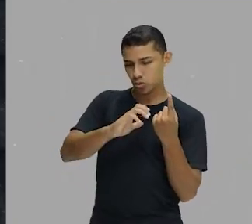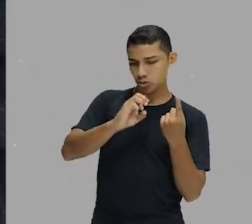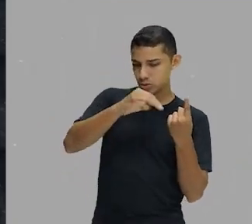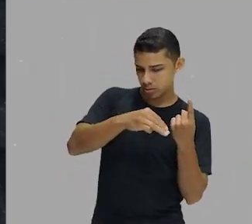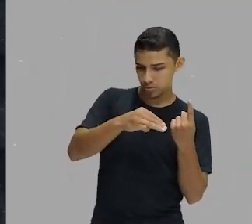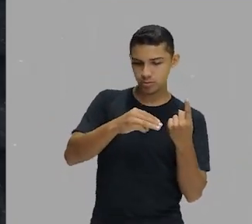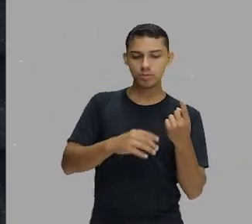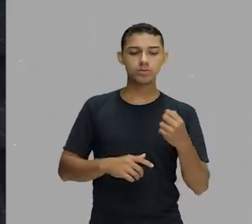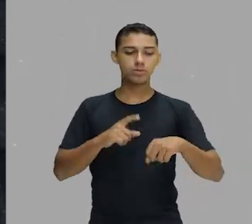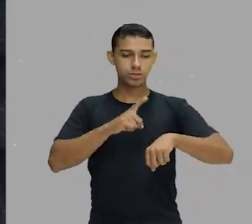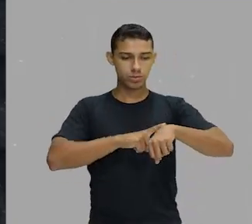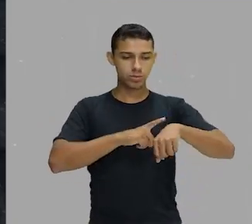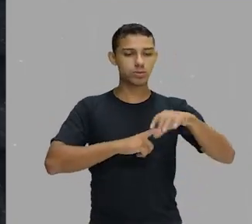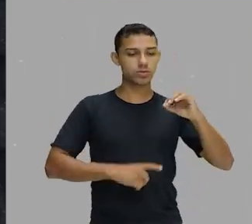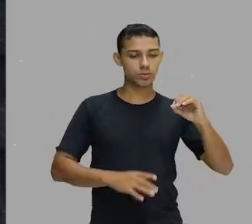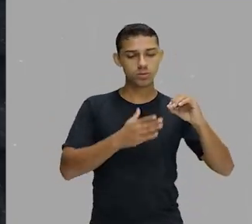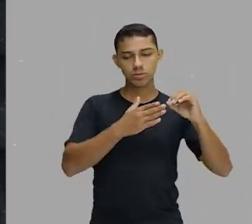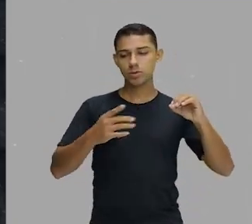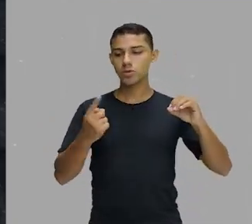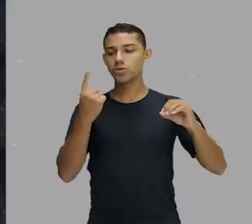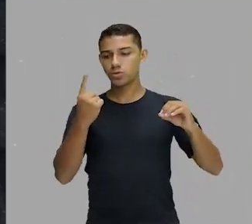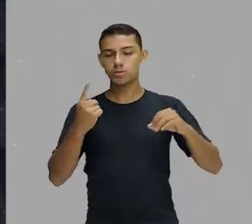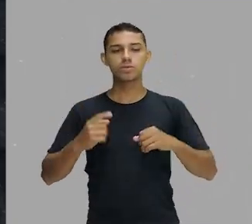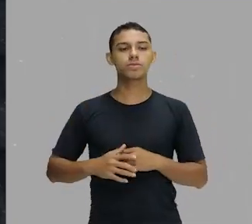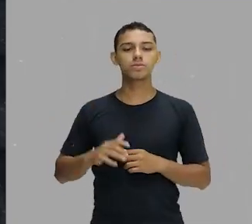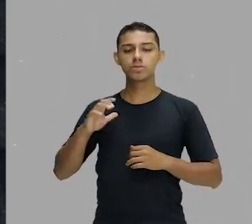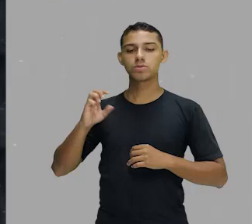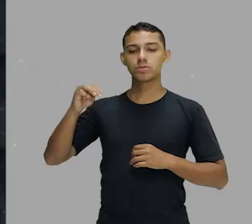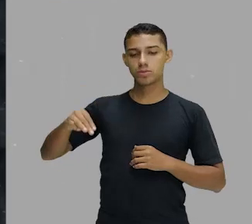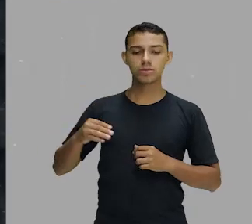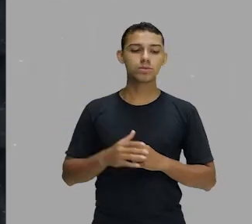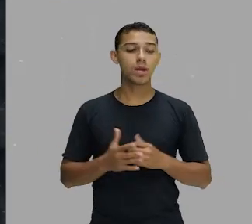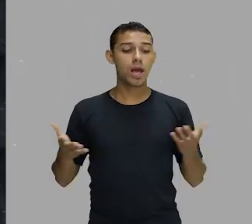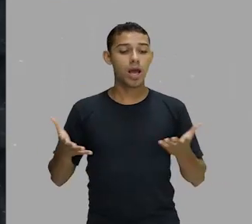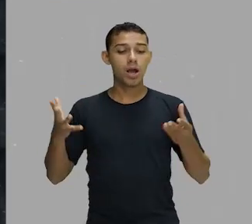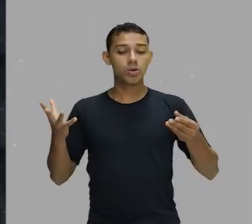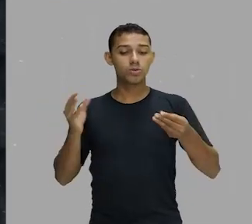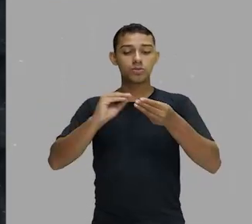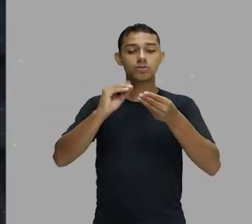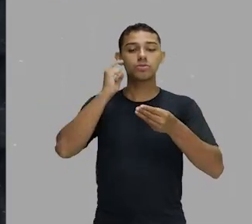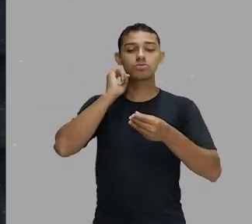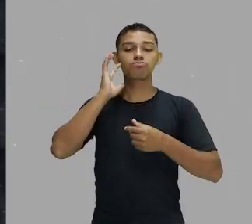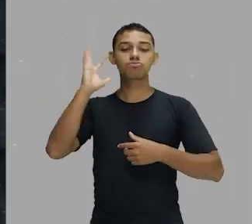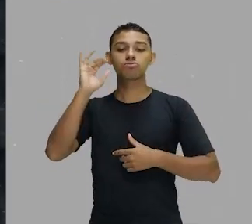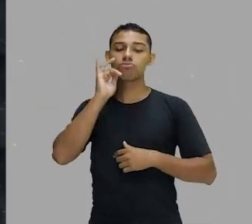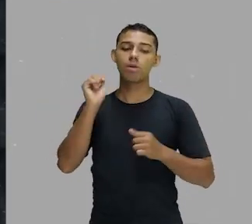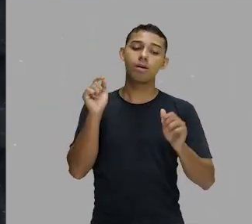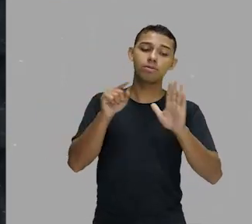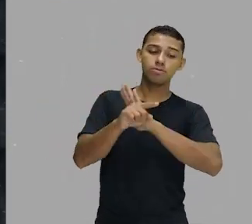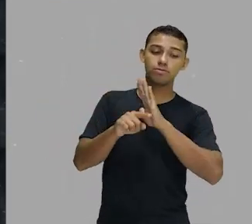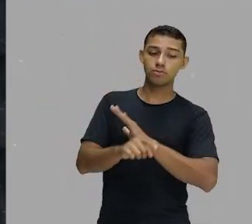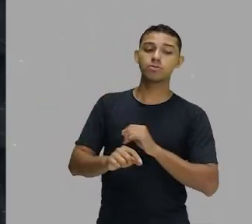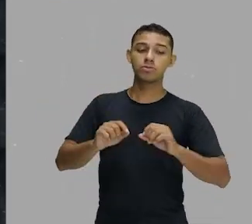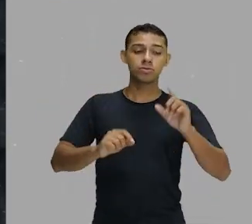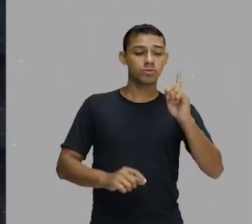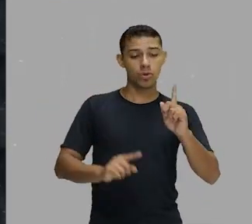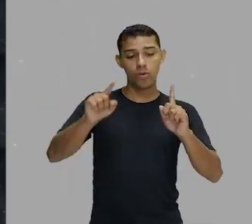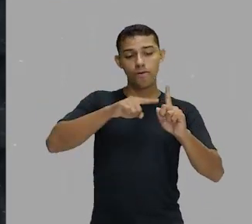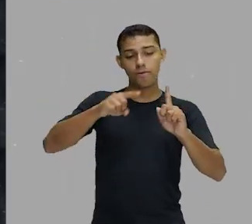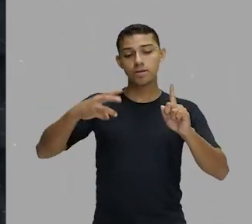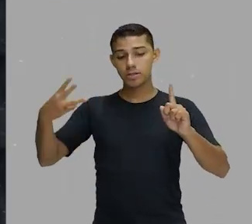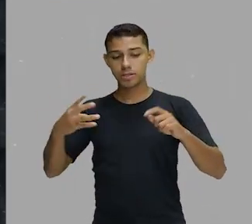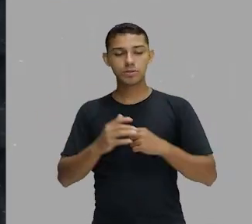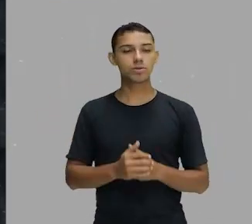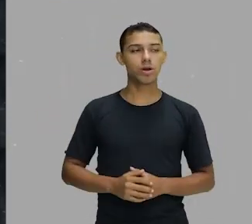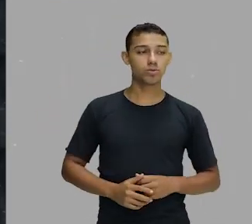Então, tempo 0, diâmetro 1 centímetro. Agora sim, nós vamos aplicar a ideia que foi passada na questão, de triplicar.